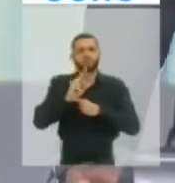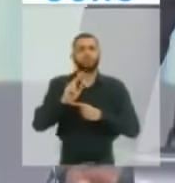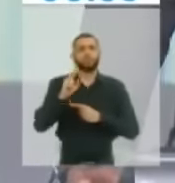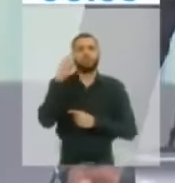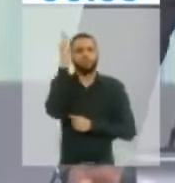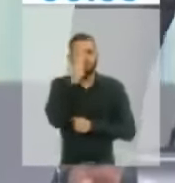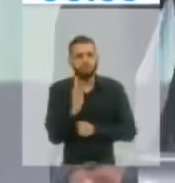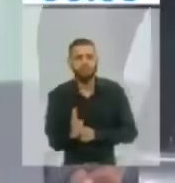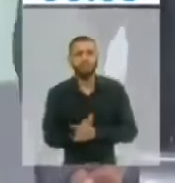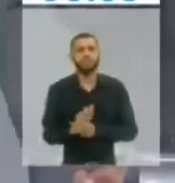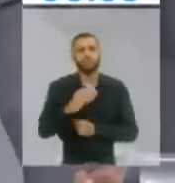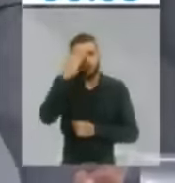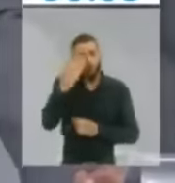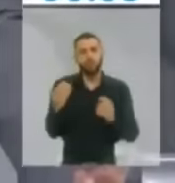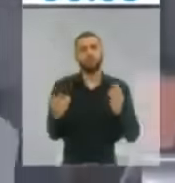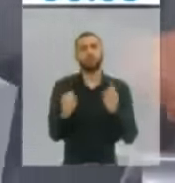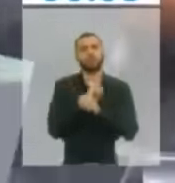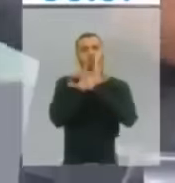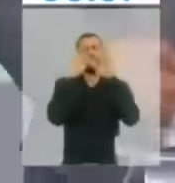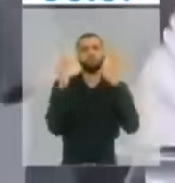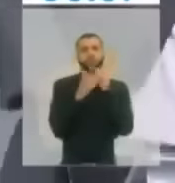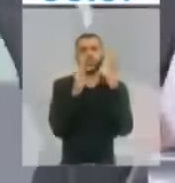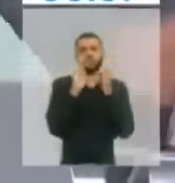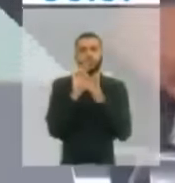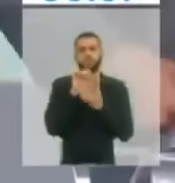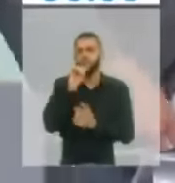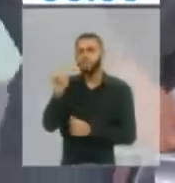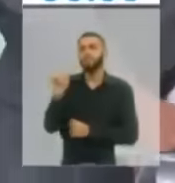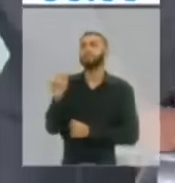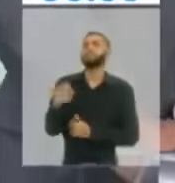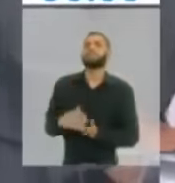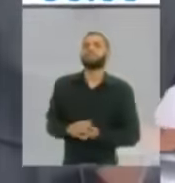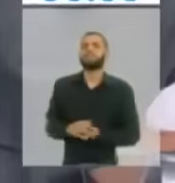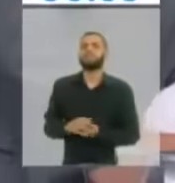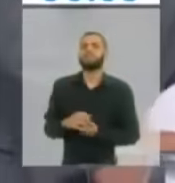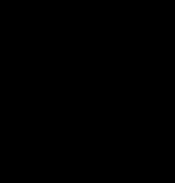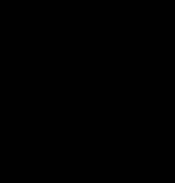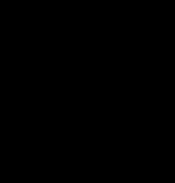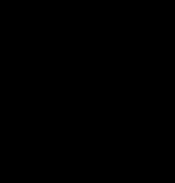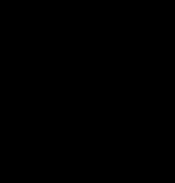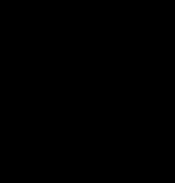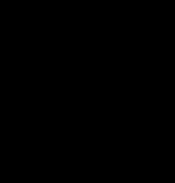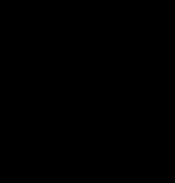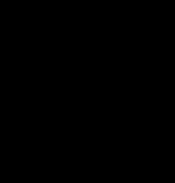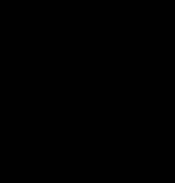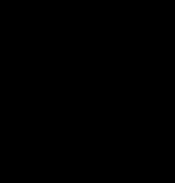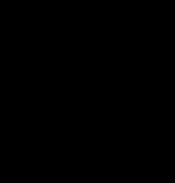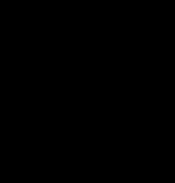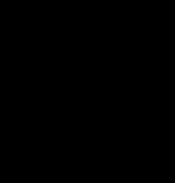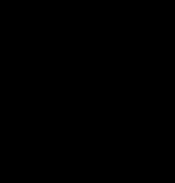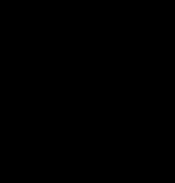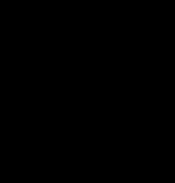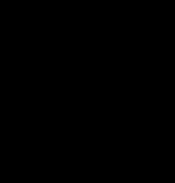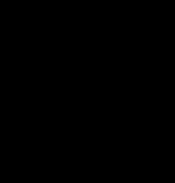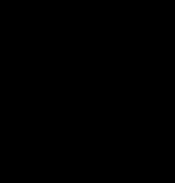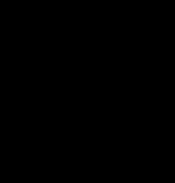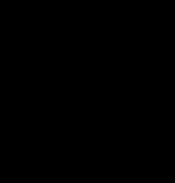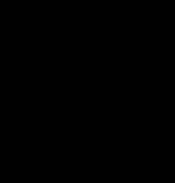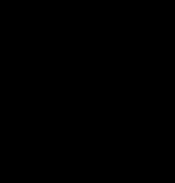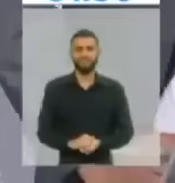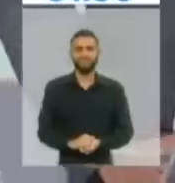cuidar da nossa pátria paulo rigotti jesus olha pra mim irmão sobre fundo eleitoral fundo eleitoral o